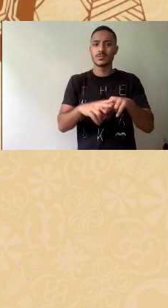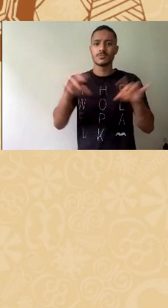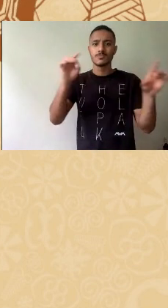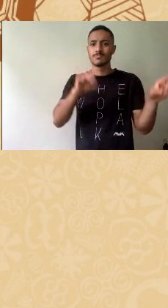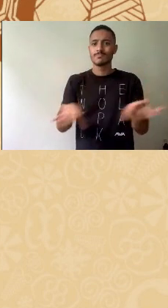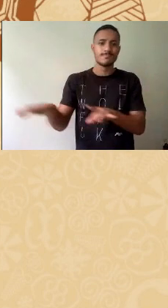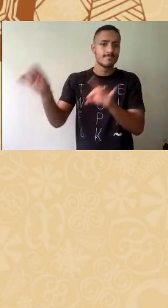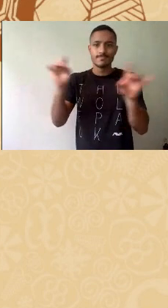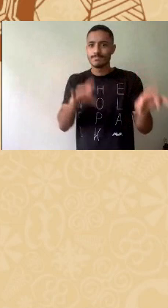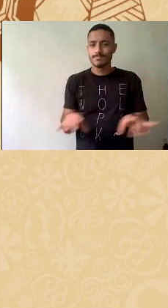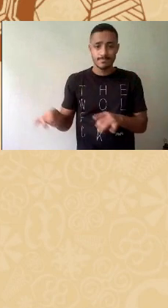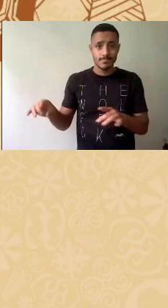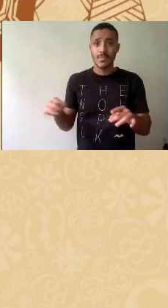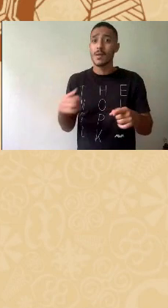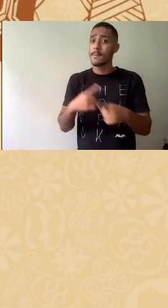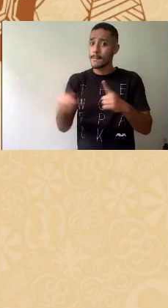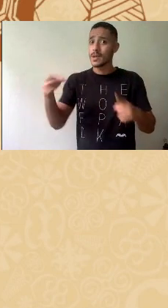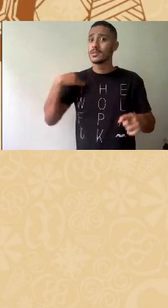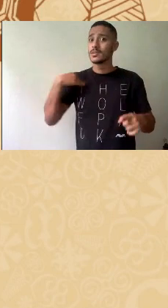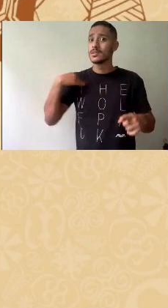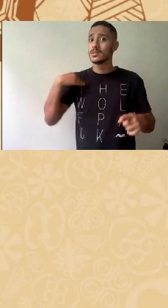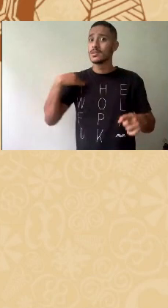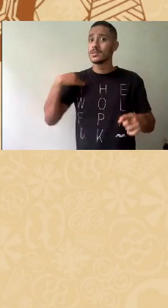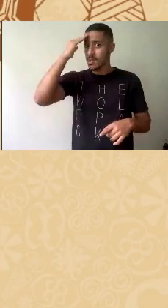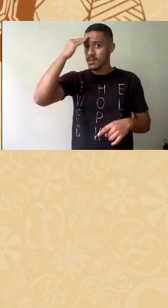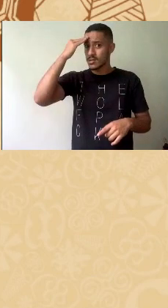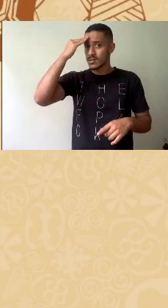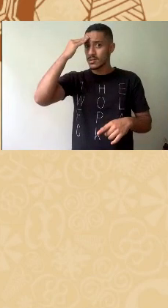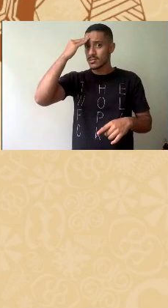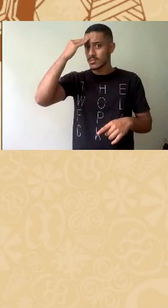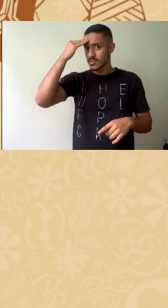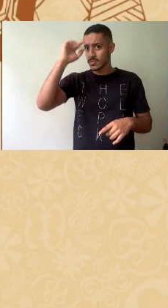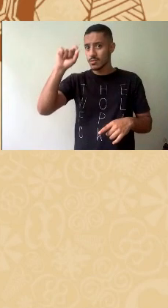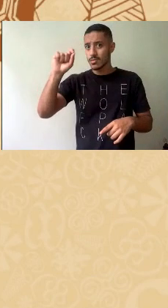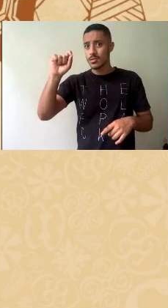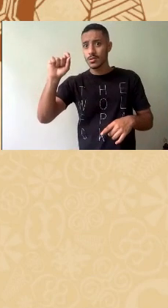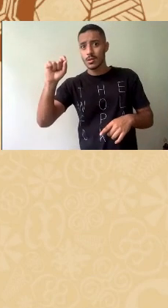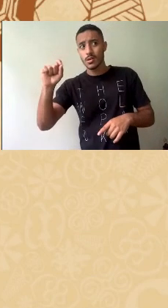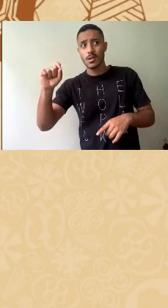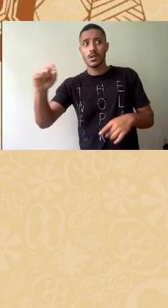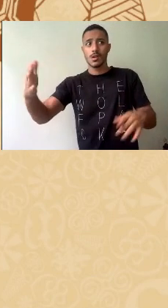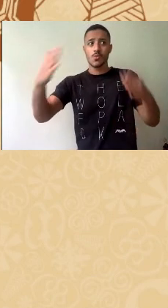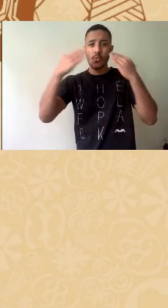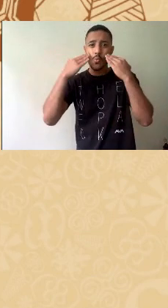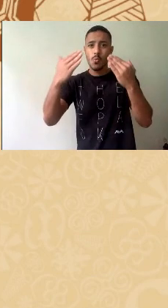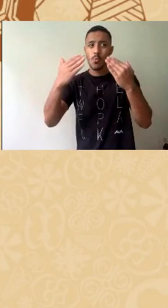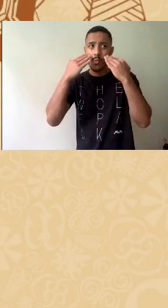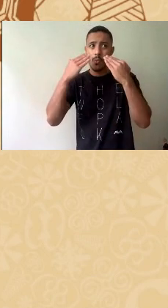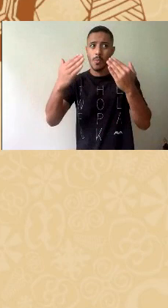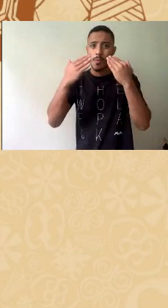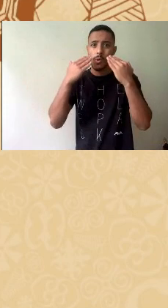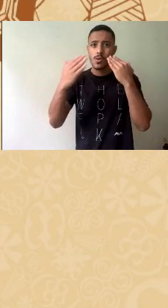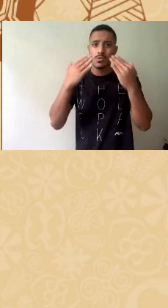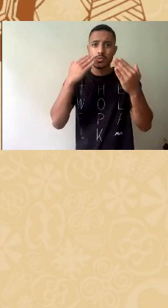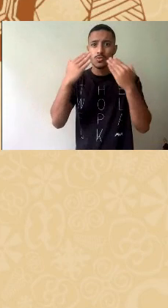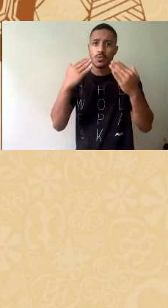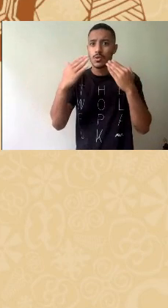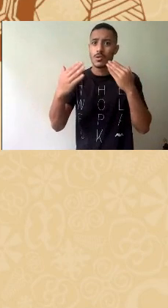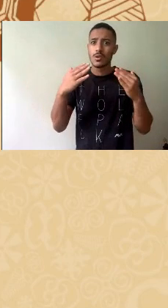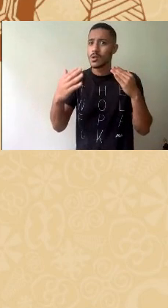mas entendo que quando o Conselho Regional de Psicologia optou por estar aí neste